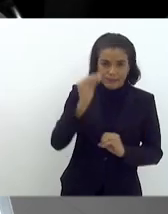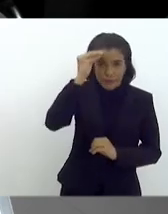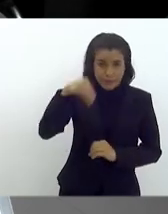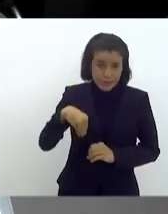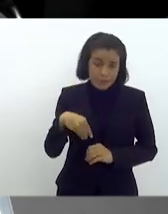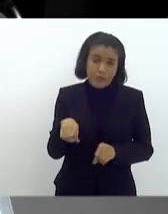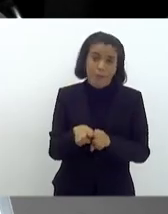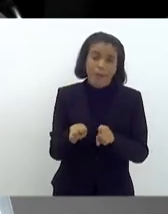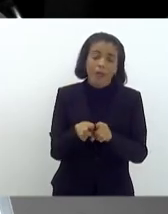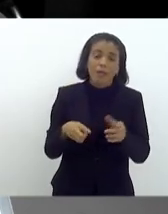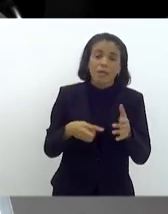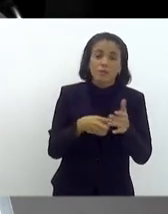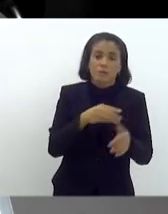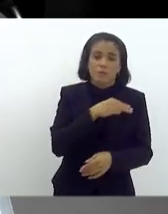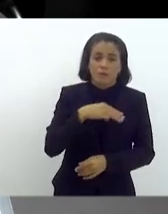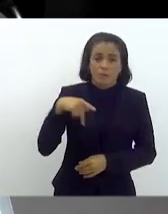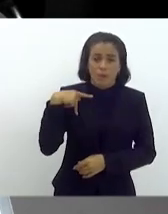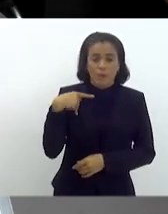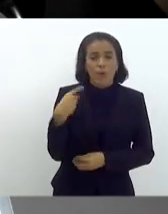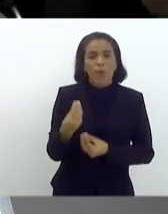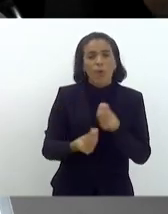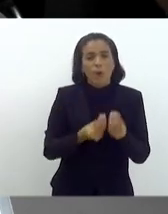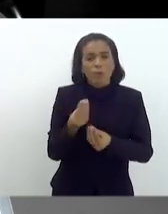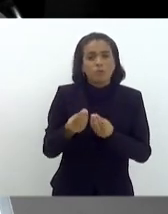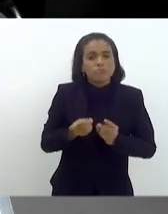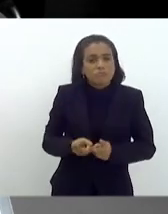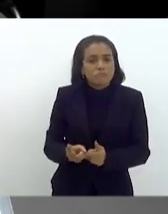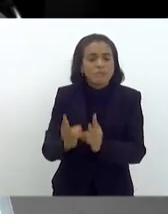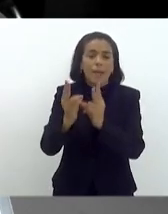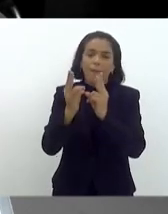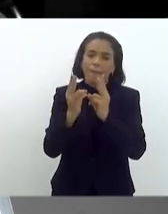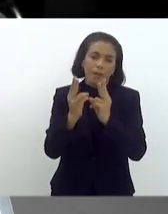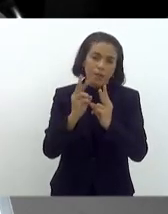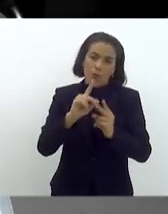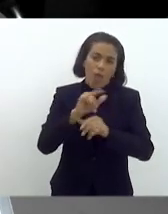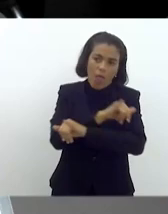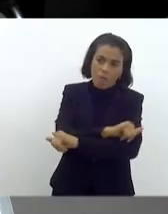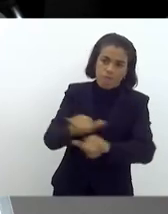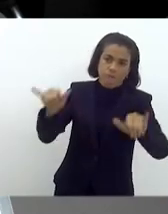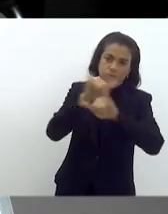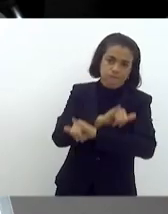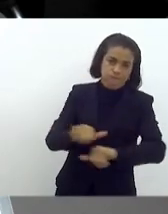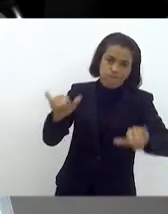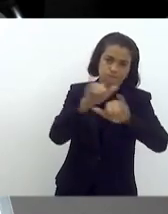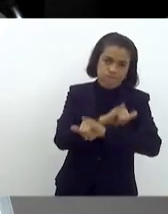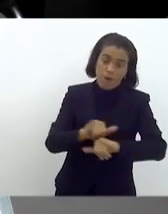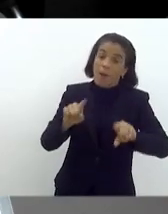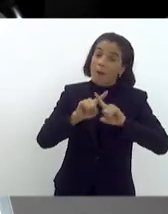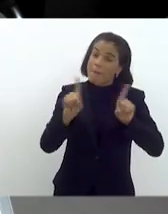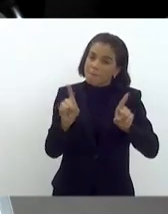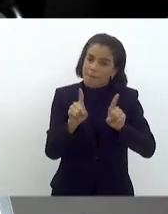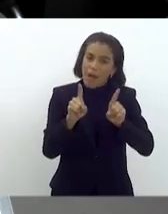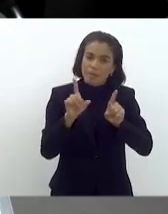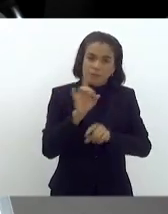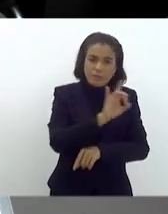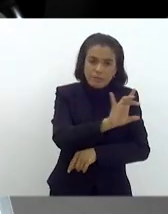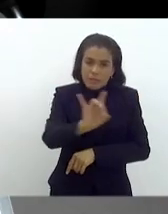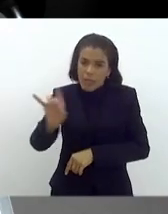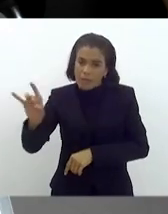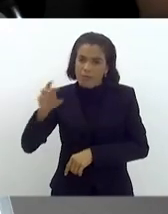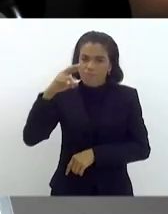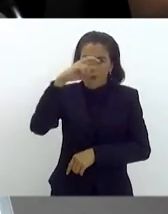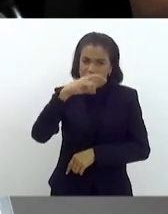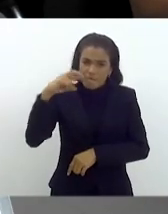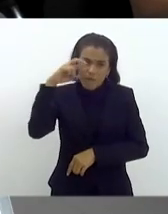a denúncias no Ministério Público eles são feitos mas muitas vezes eles não são noticiados mas são levados acaba através de uma investigação